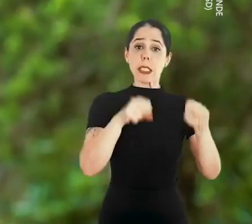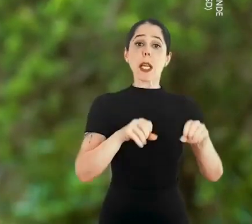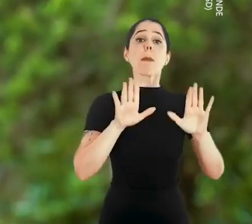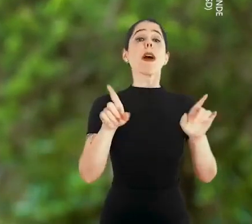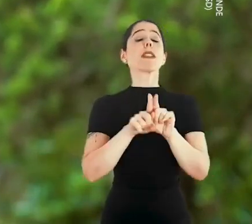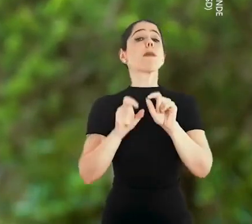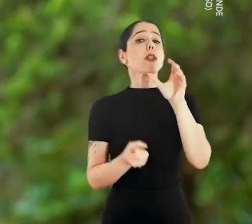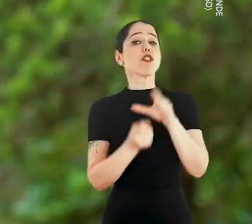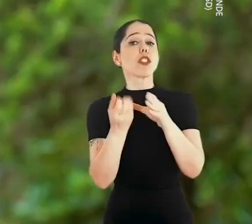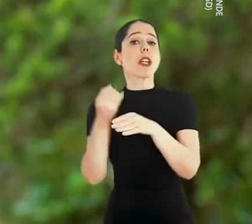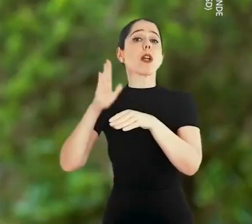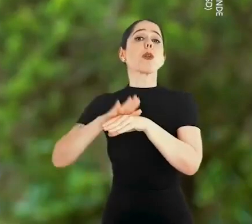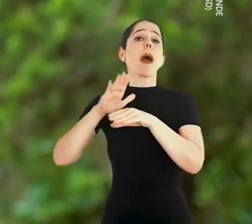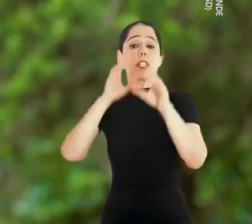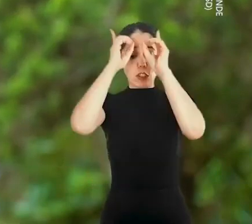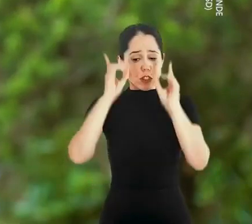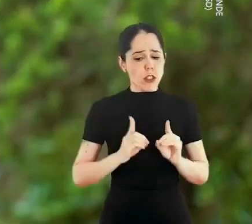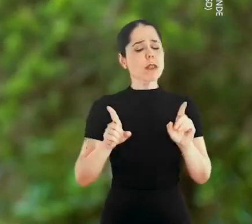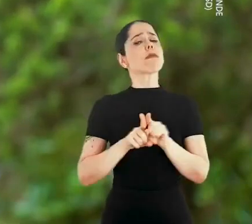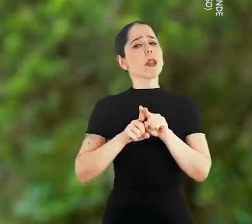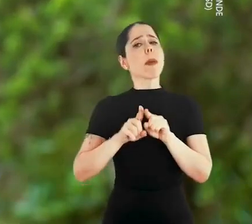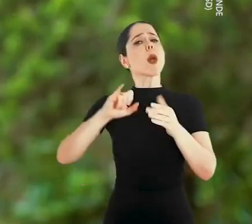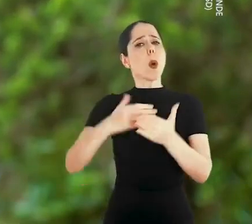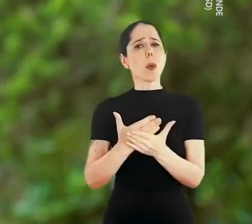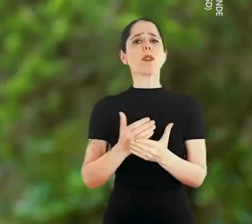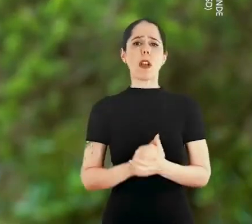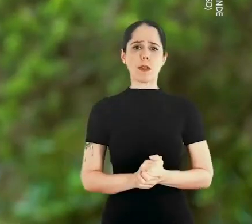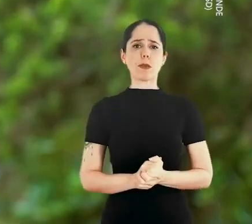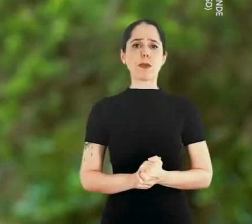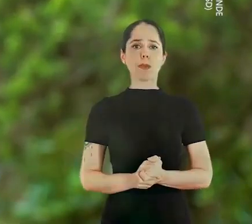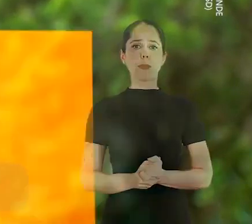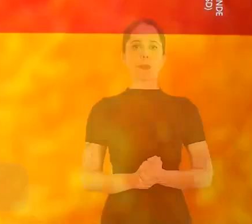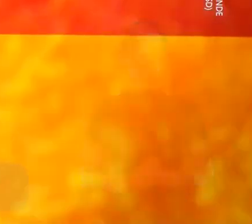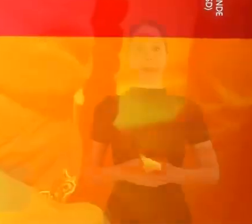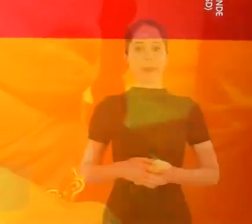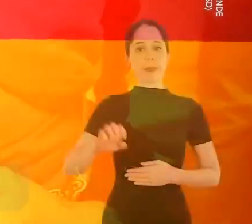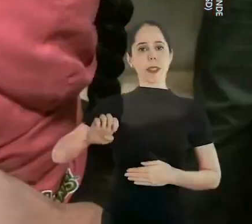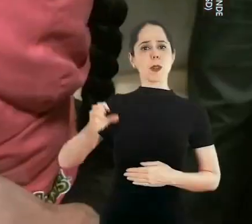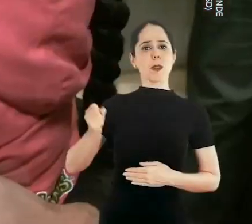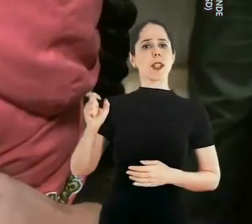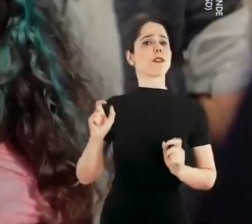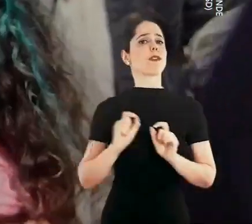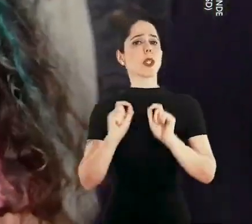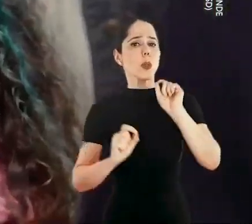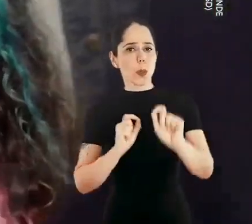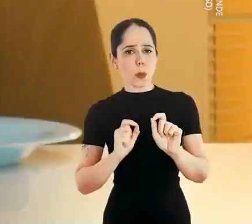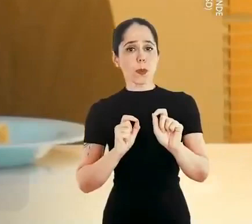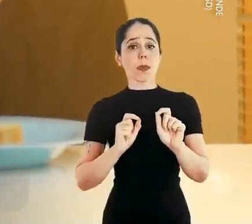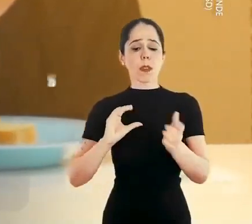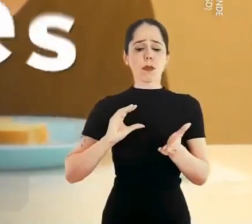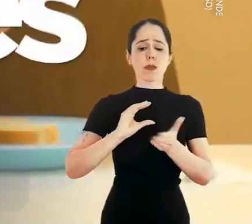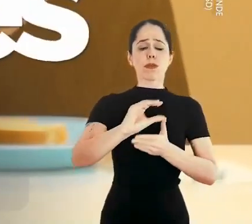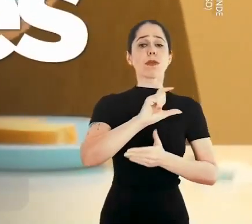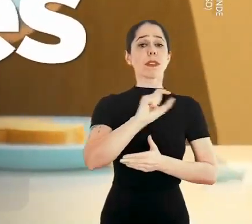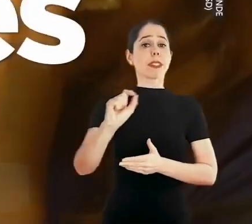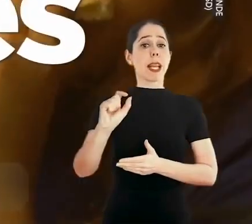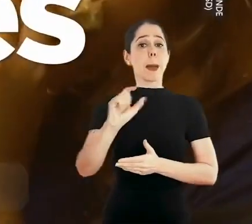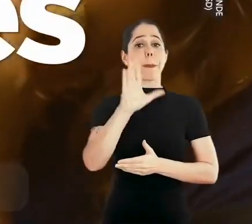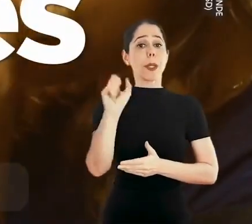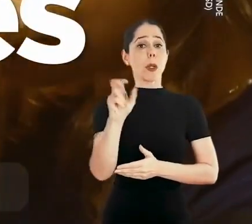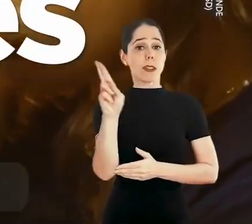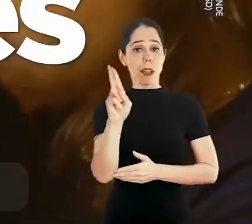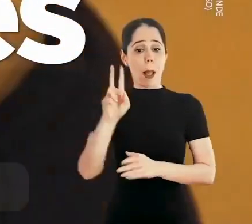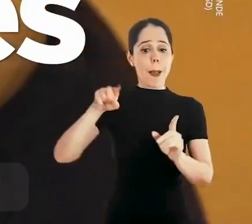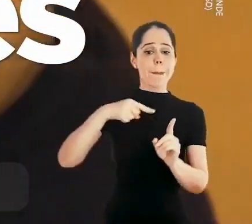sim, mas também gerando mais dignidade e oportunidades. Eduardo colocou 100 milhões de reais